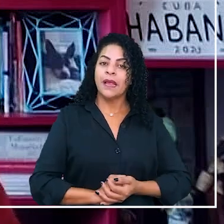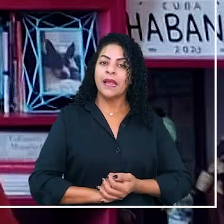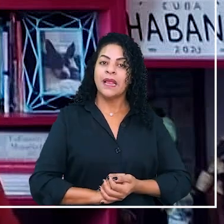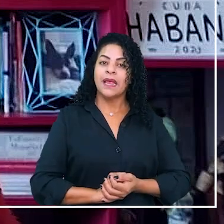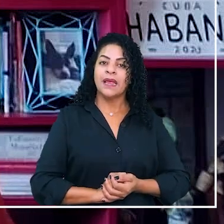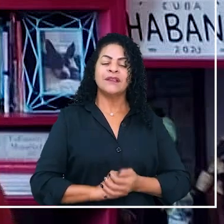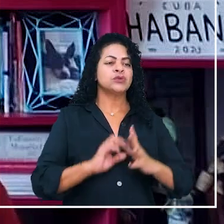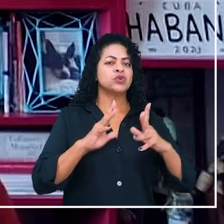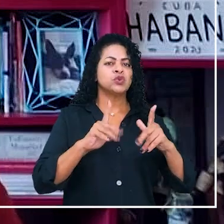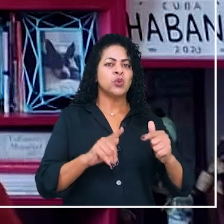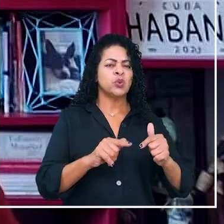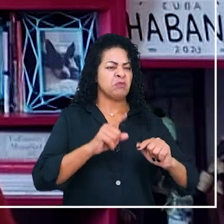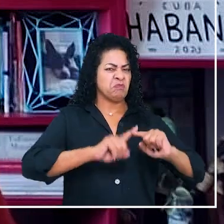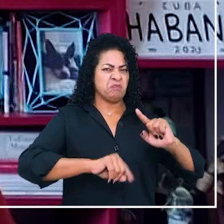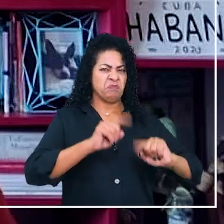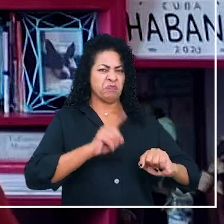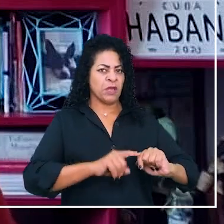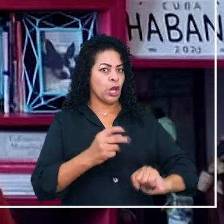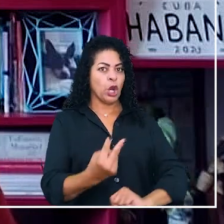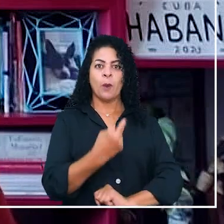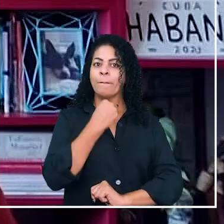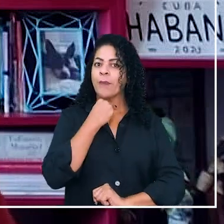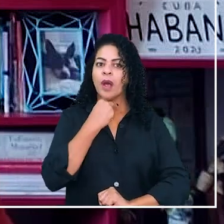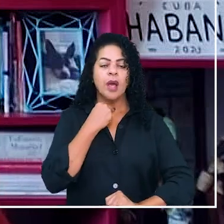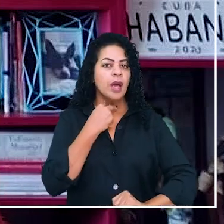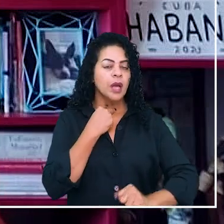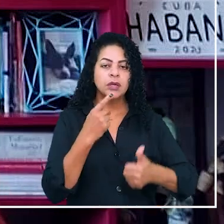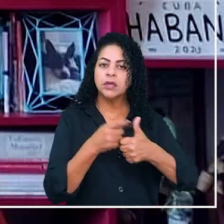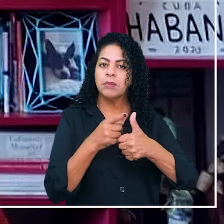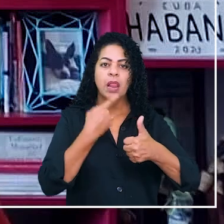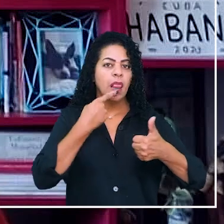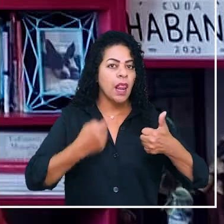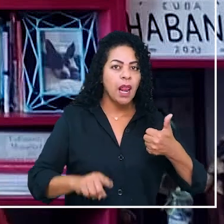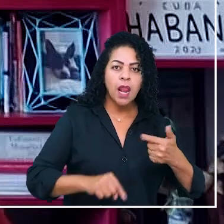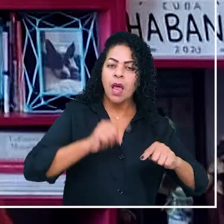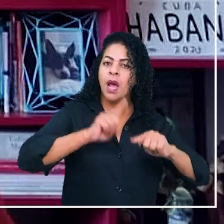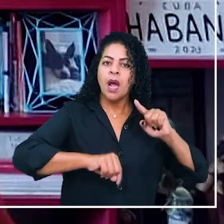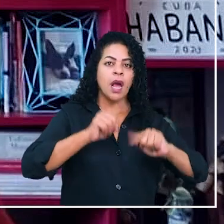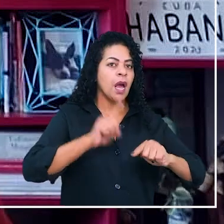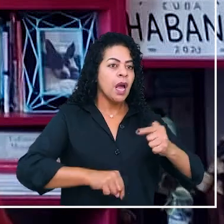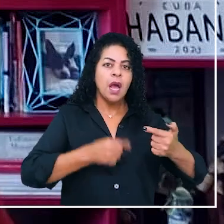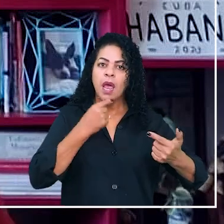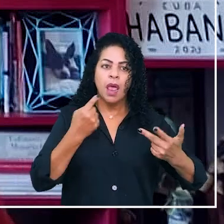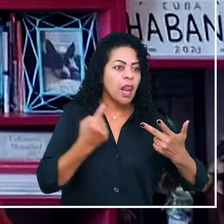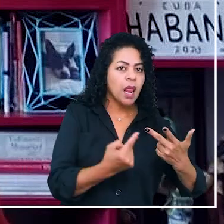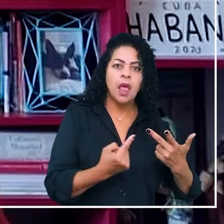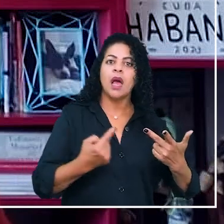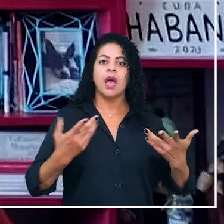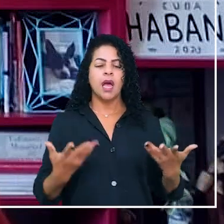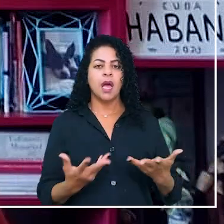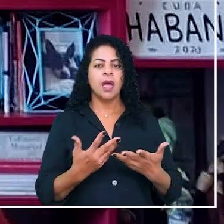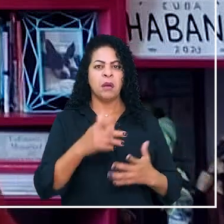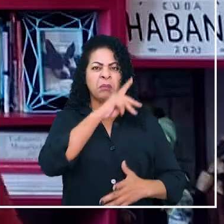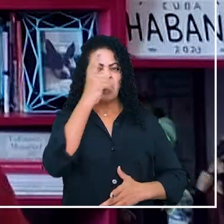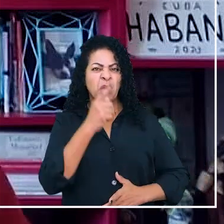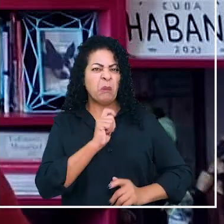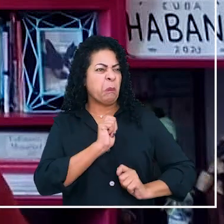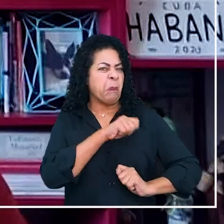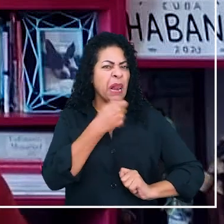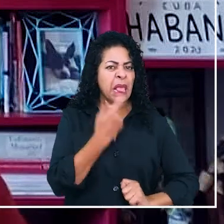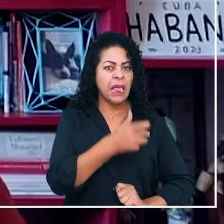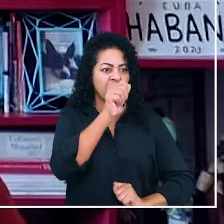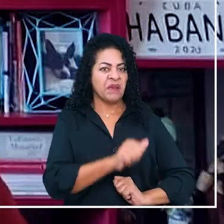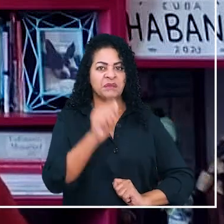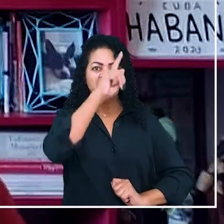circunstâncias ou elementos alheios ao objeto não devem ser permitidos. A utilização de linguagem, informação e materiais que ofendem